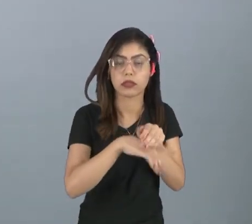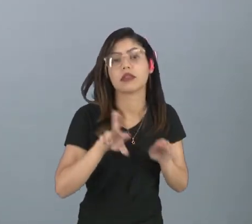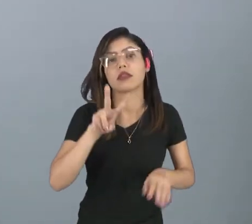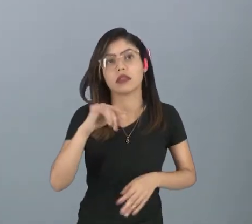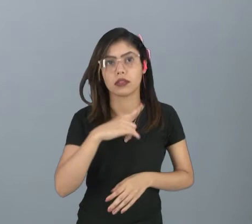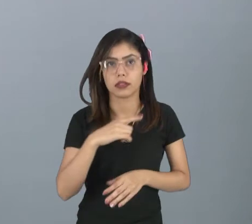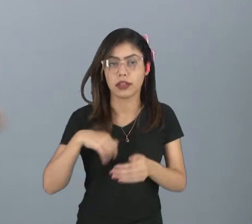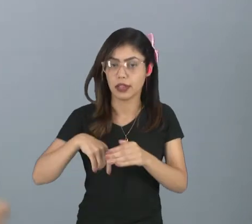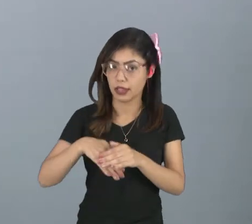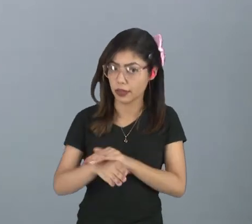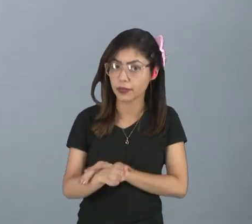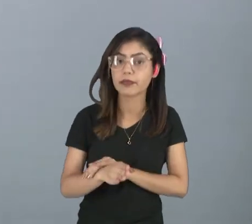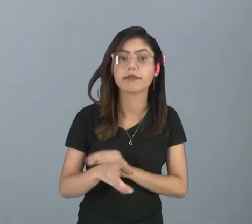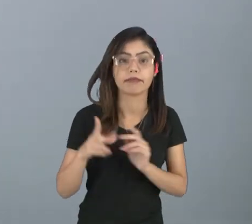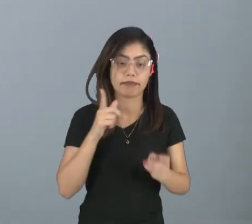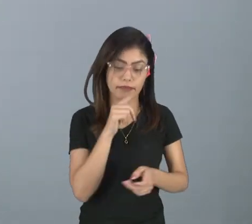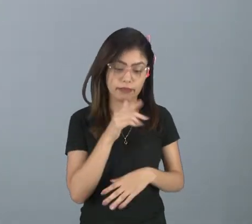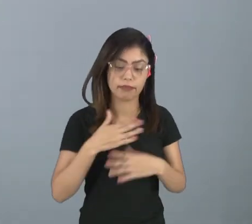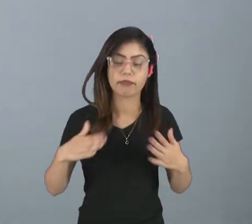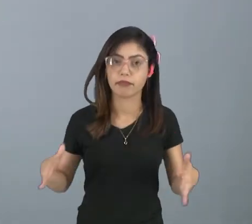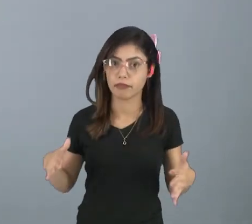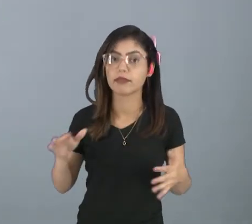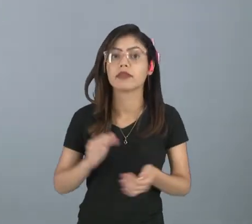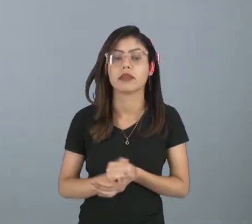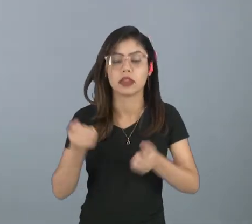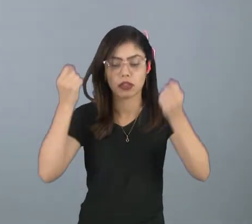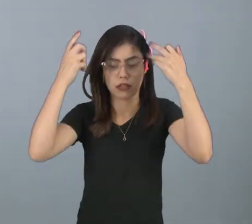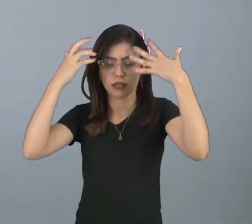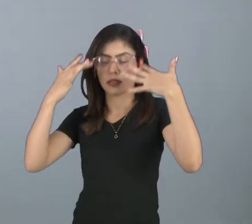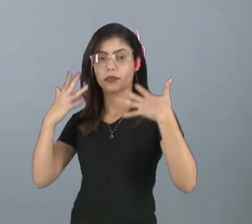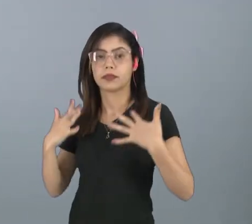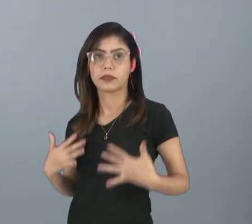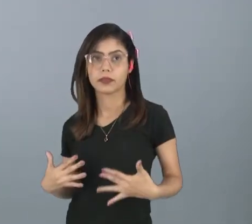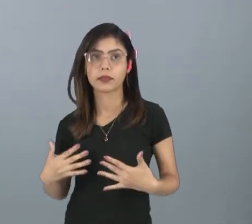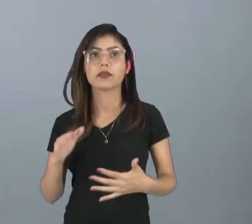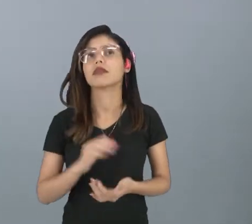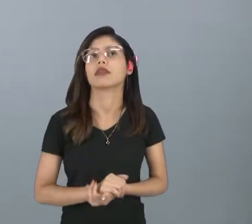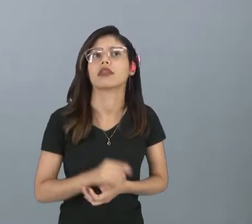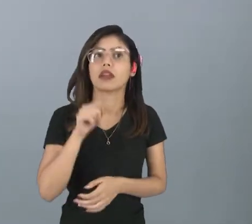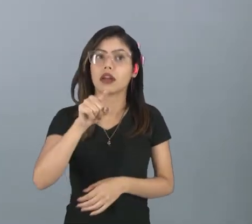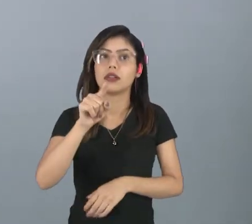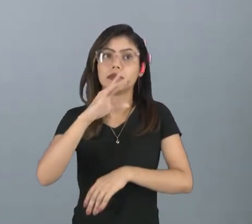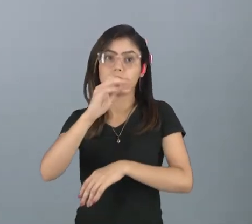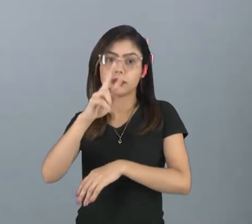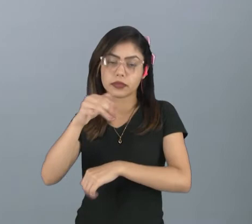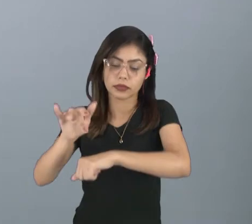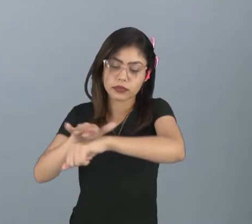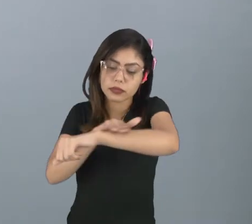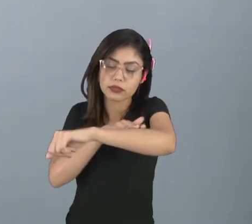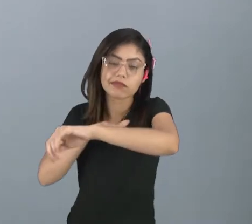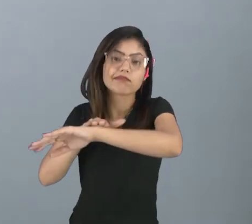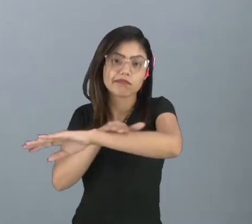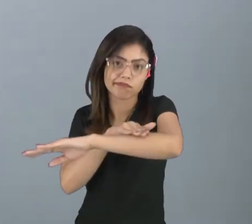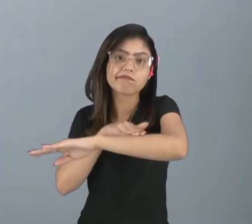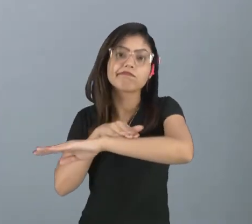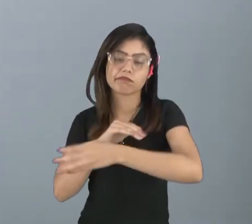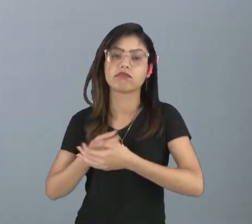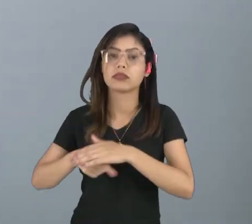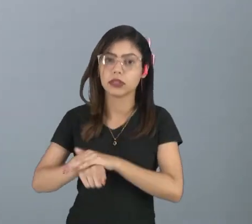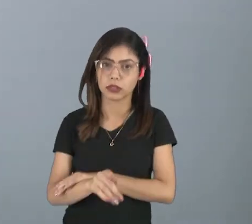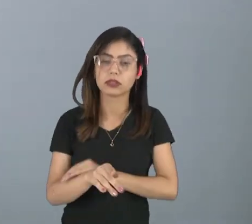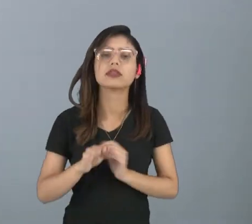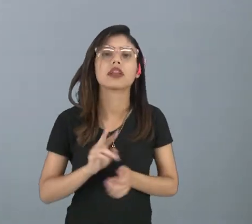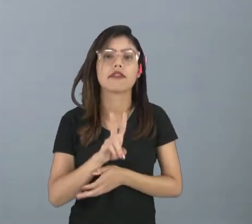você entra nessa água que está contaminada, às vezes para tomar banho, que seja, essa cercária vai penetrar facilmente pela sua pele e